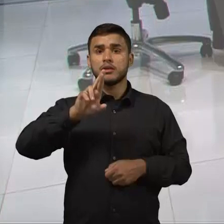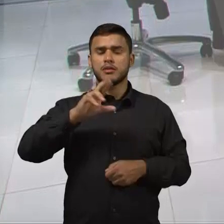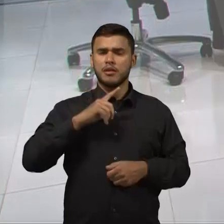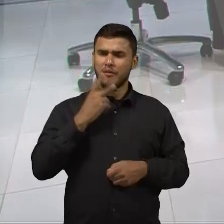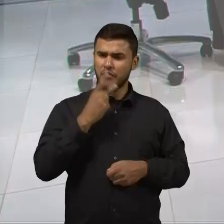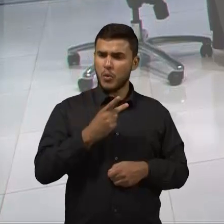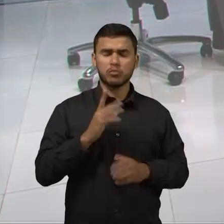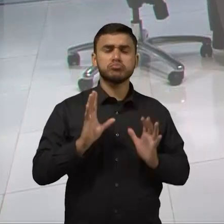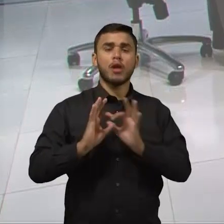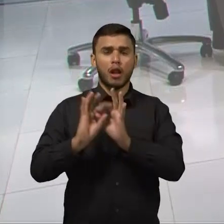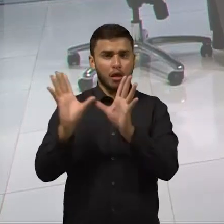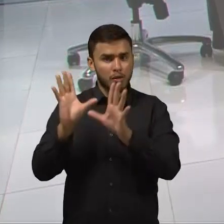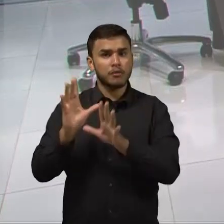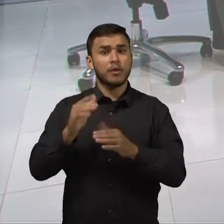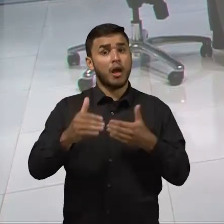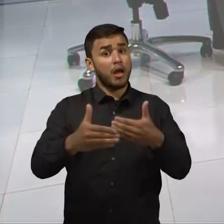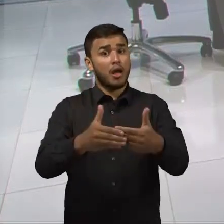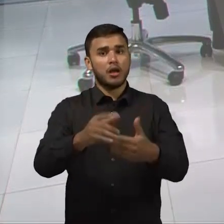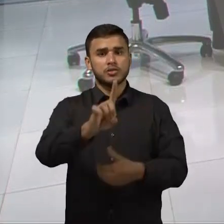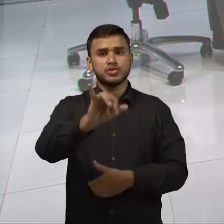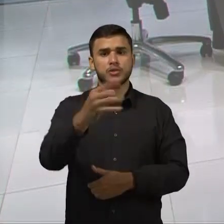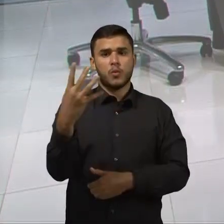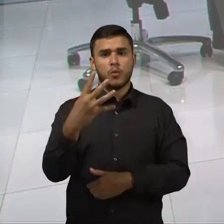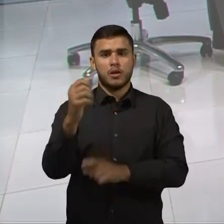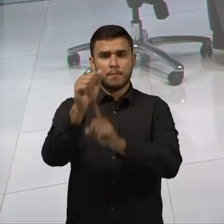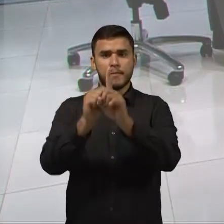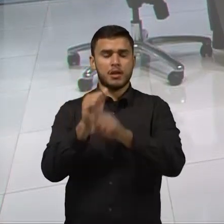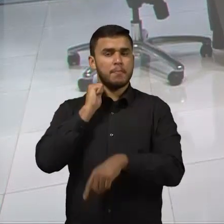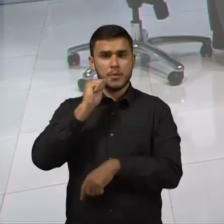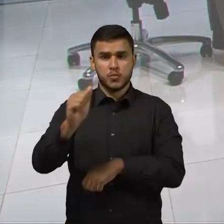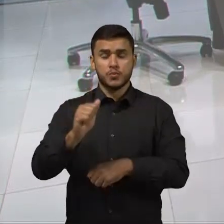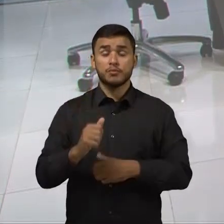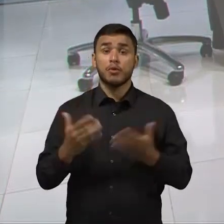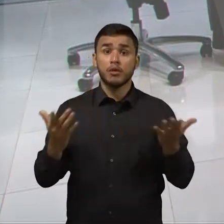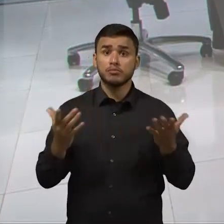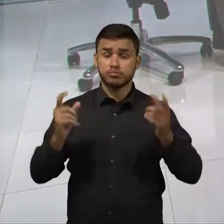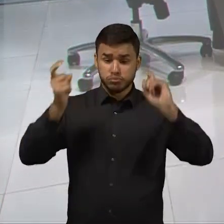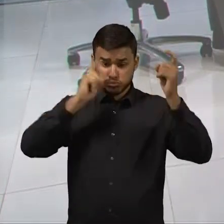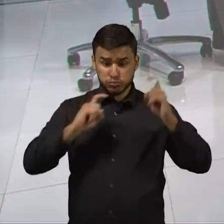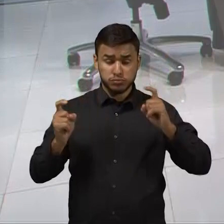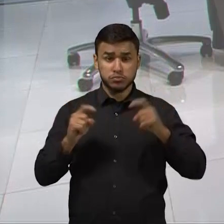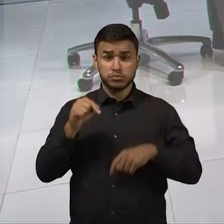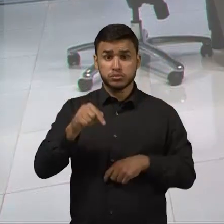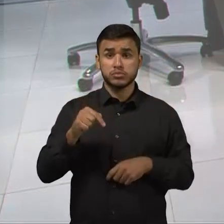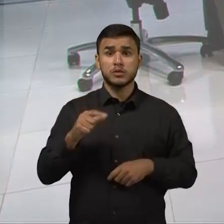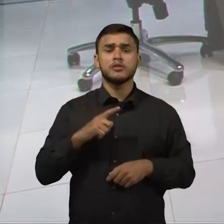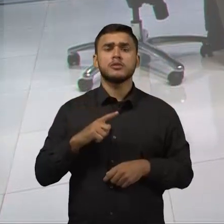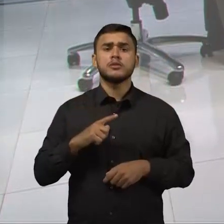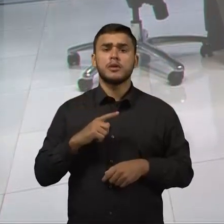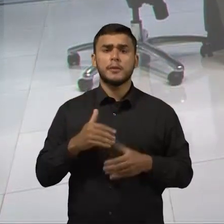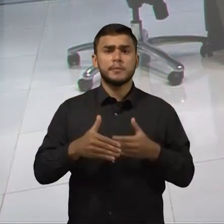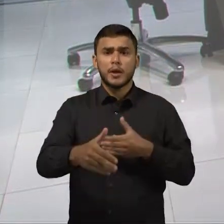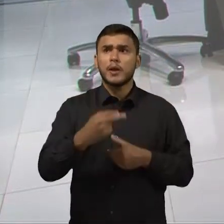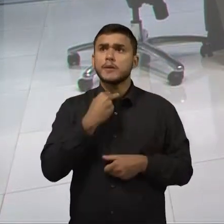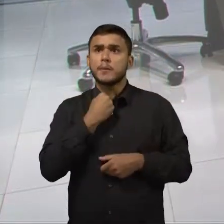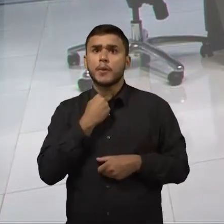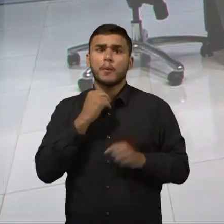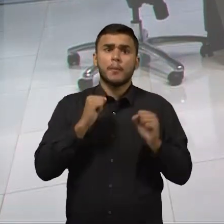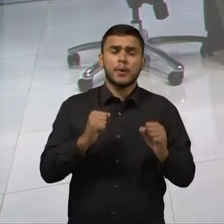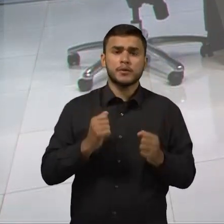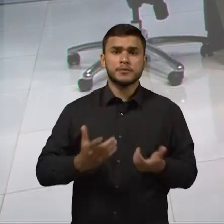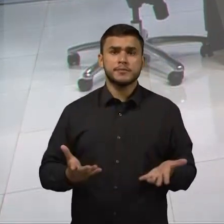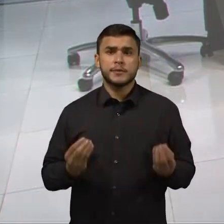a execução pode ser cumprida, e em liminar, como tribunal recursal, ele diz que não pode. Então,